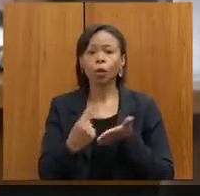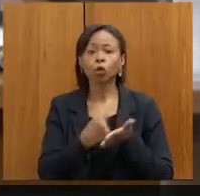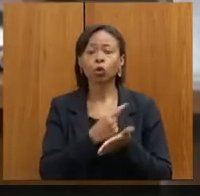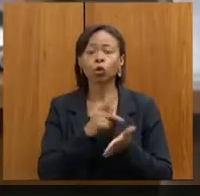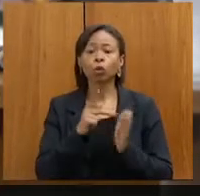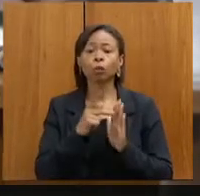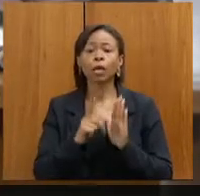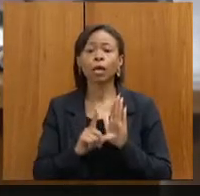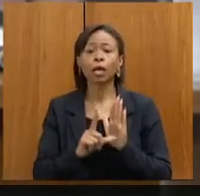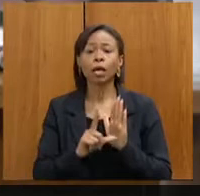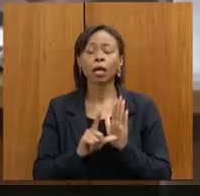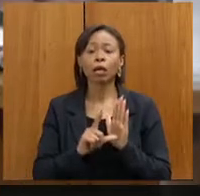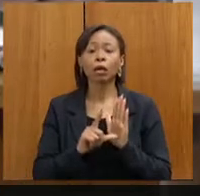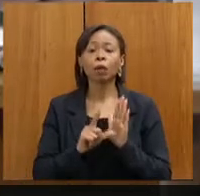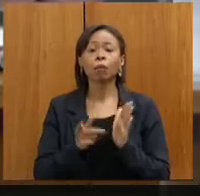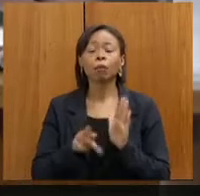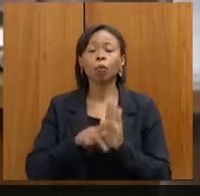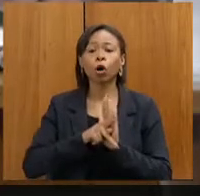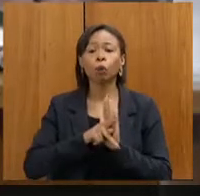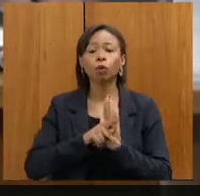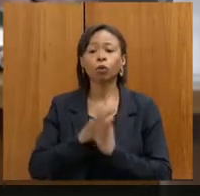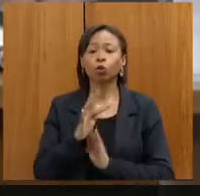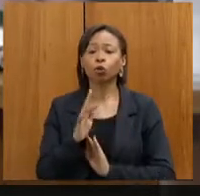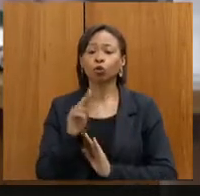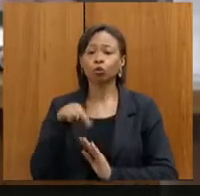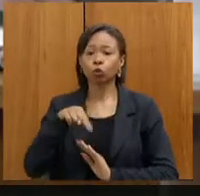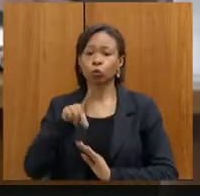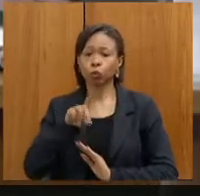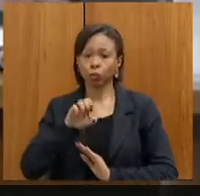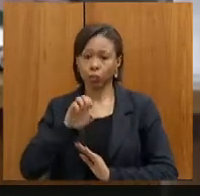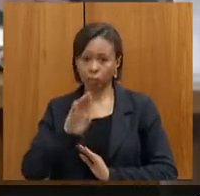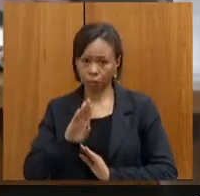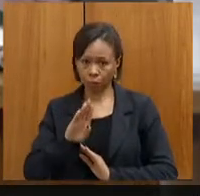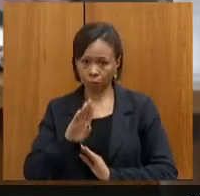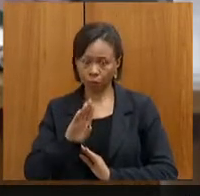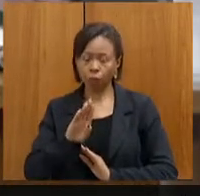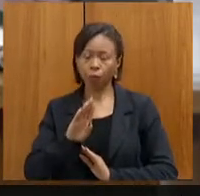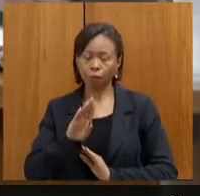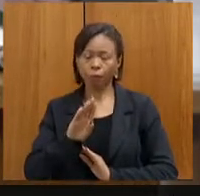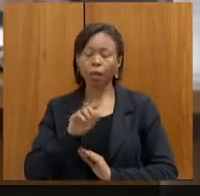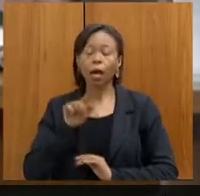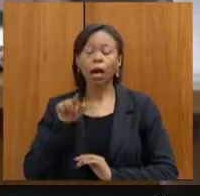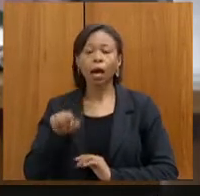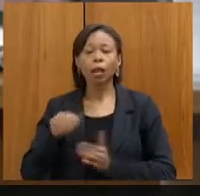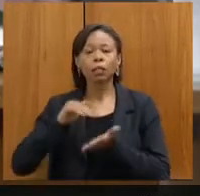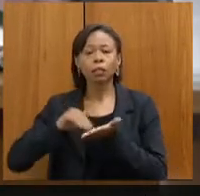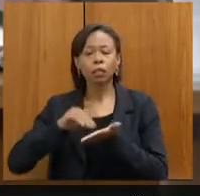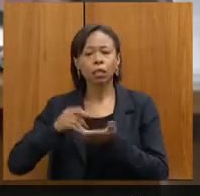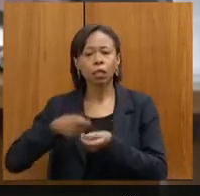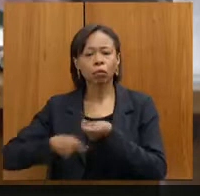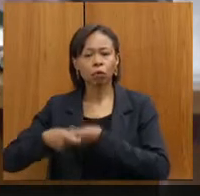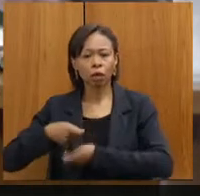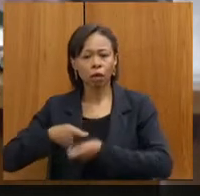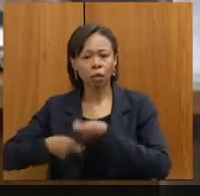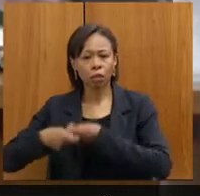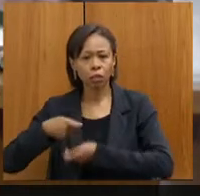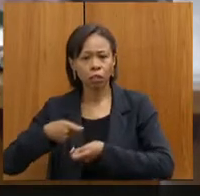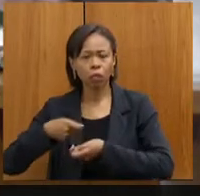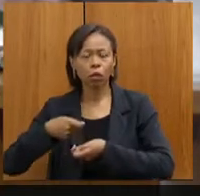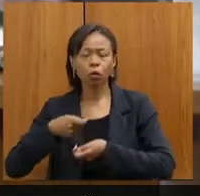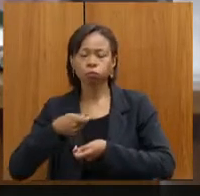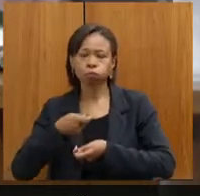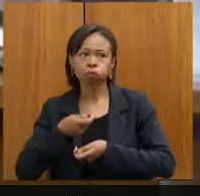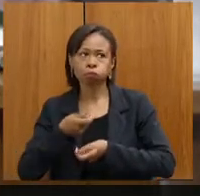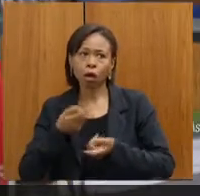específico para rateio do fundeb é a secretaria de fazenda ela Muniz ia o governo com relação às informações financeiras